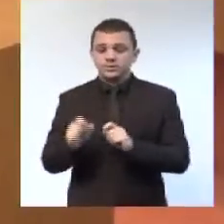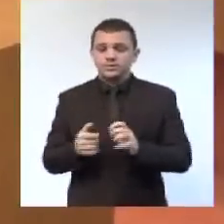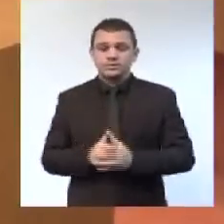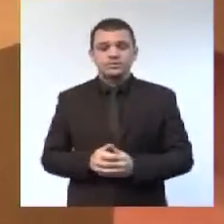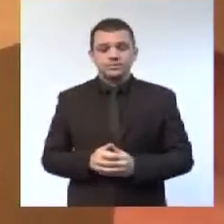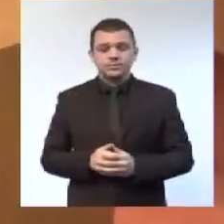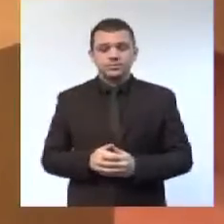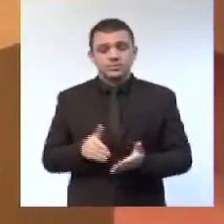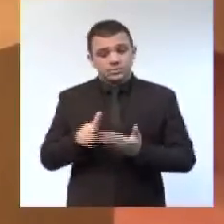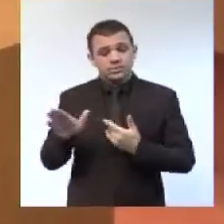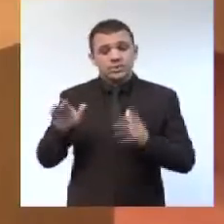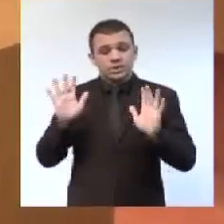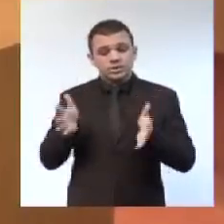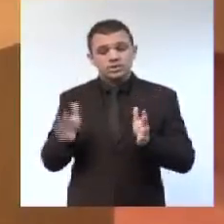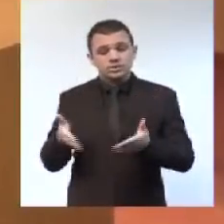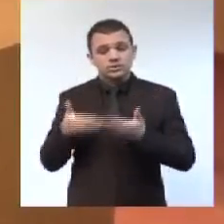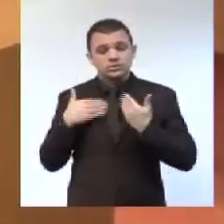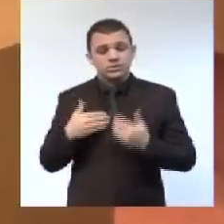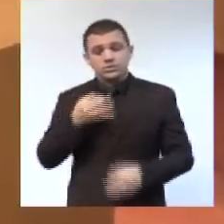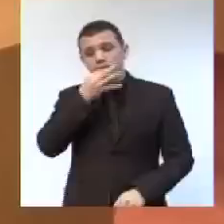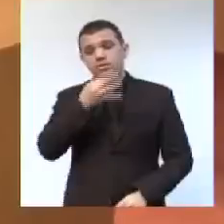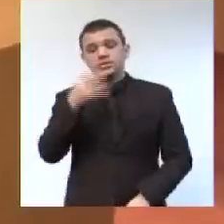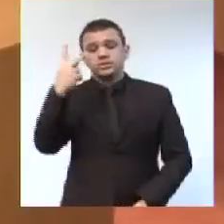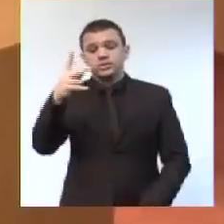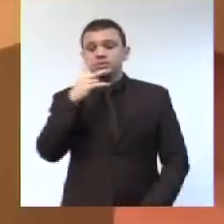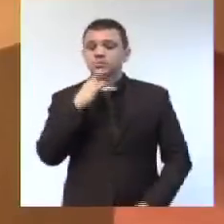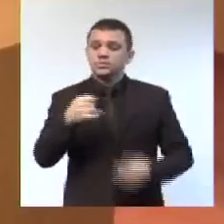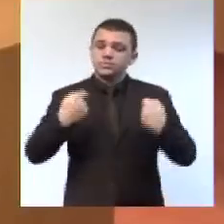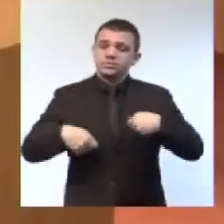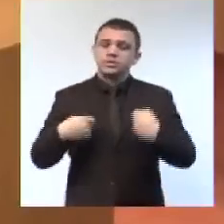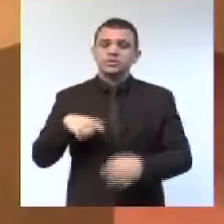Eu acho que o seu pai tem que ter um pouco mais de equilíbrio